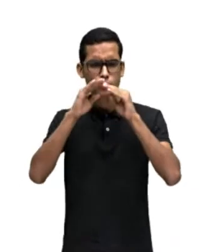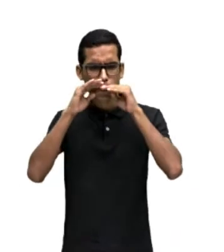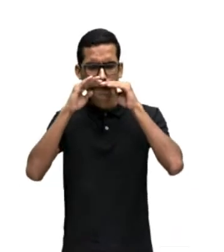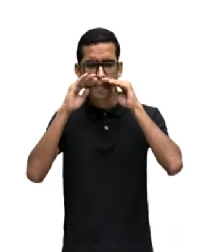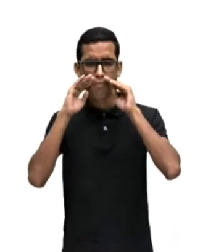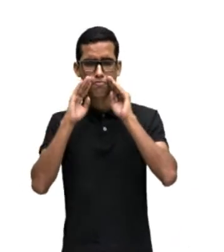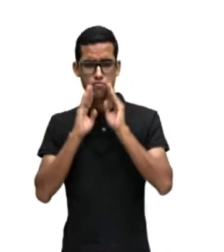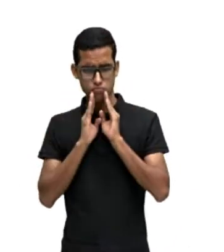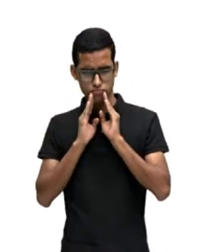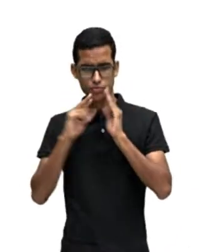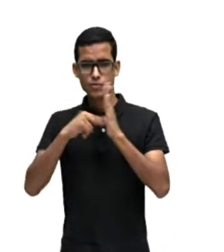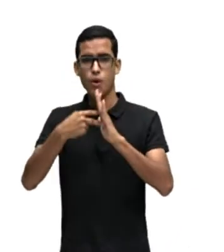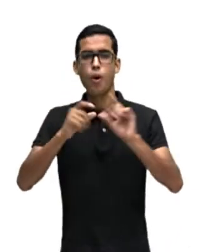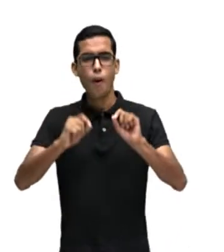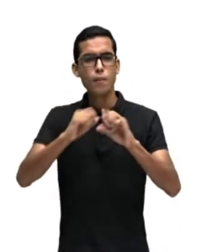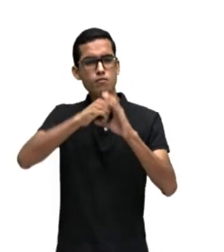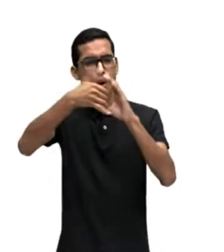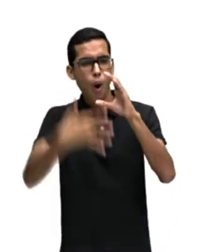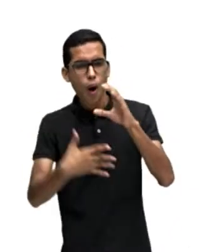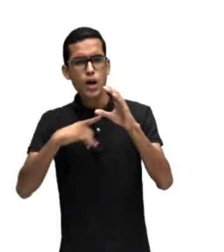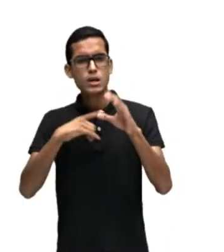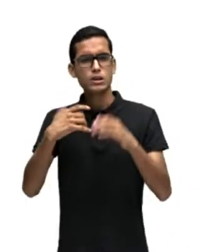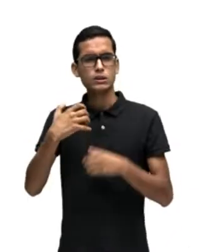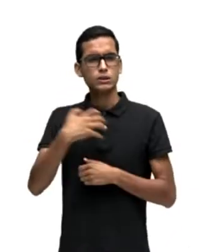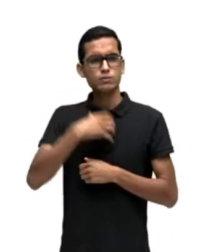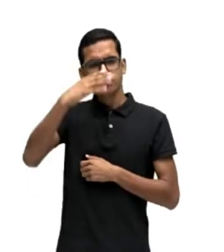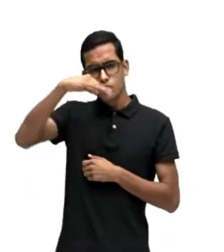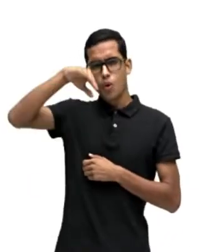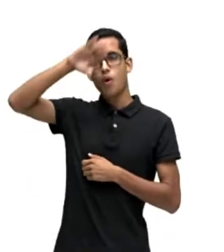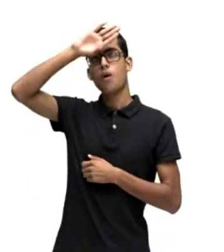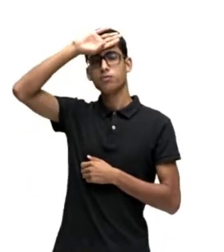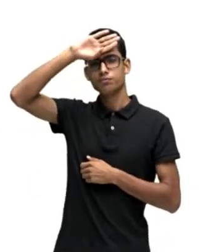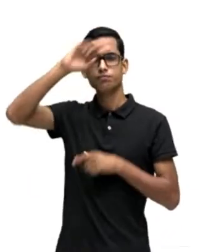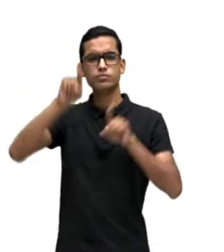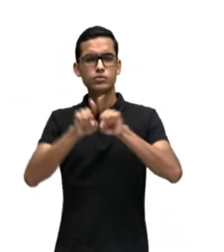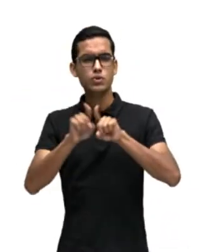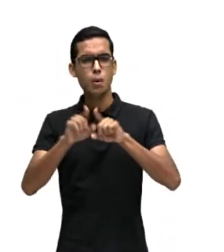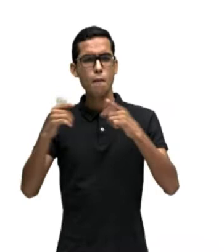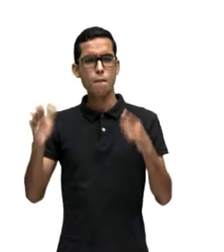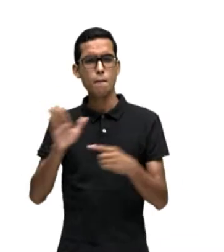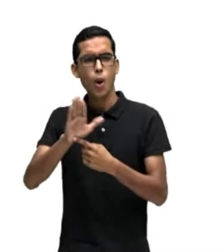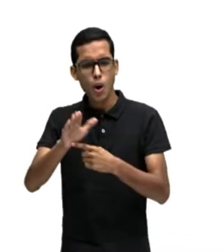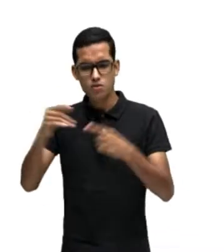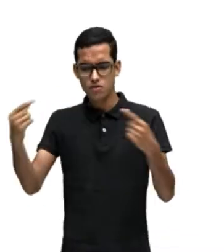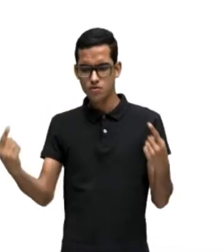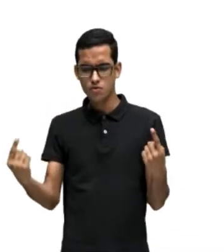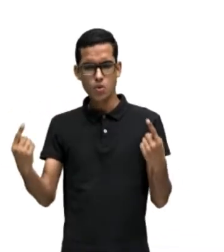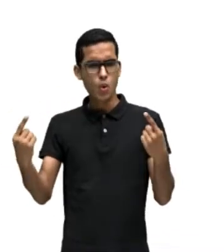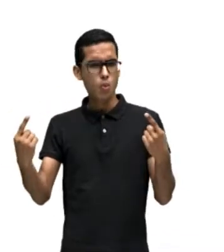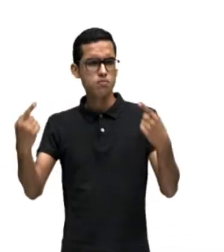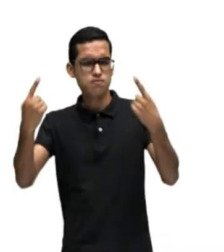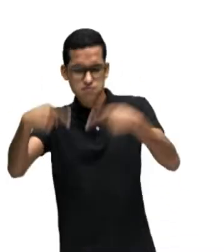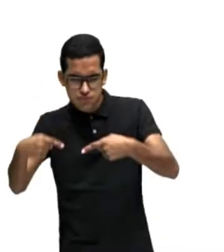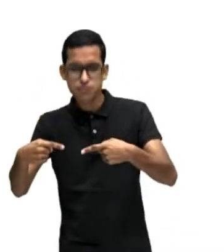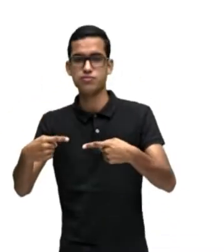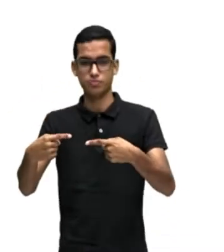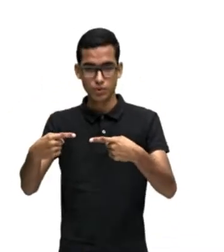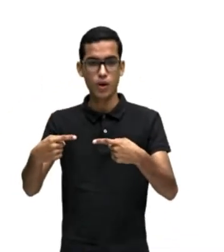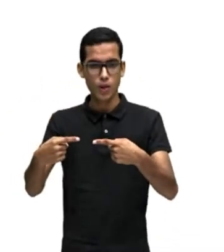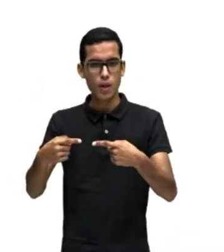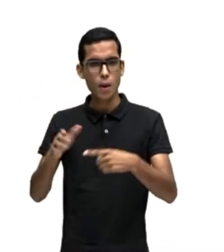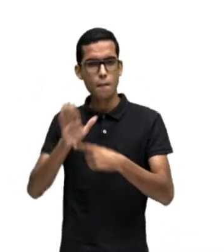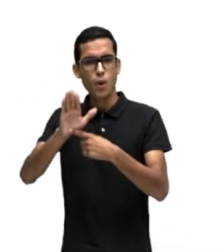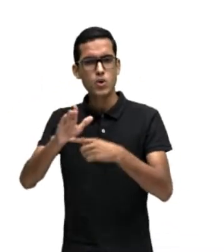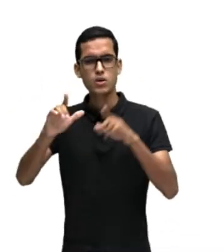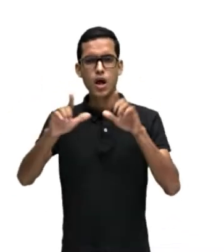dignidade, frequentemente envolvendo um conflito entre um personagem e algum poder de instância maior, como a lei, os